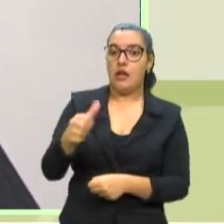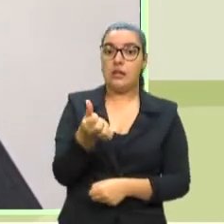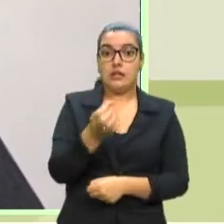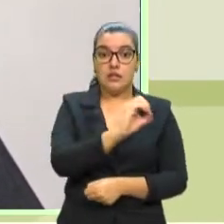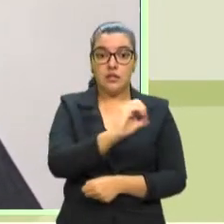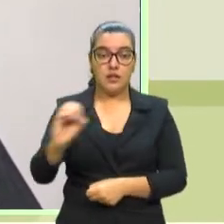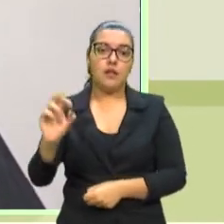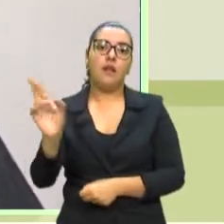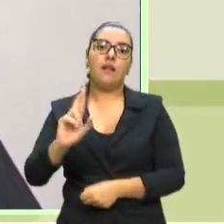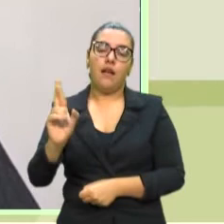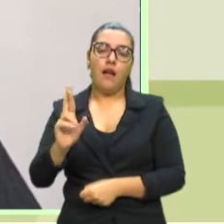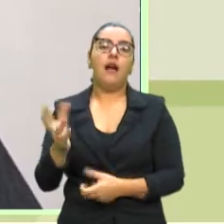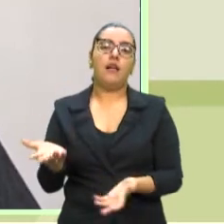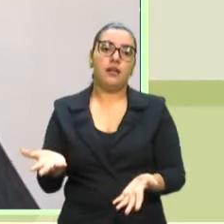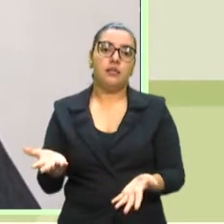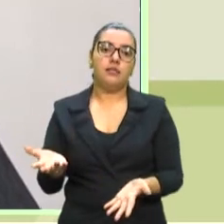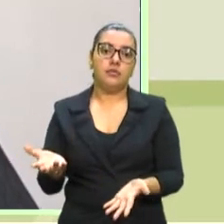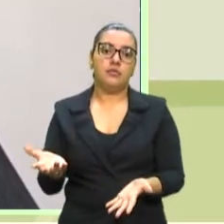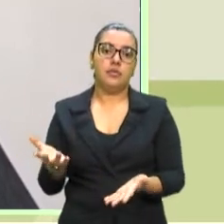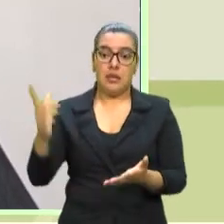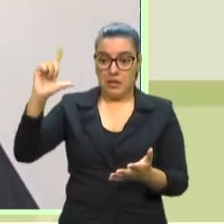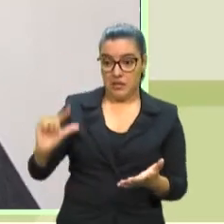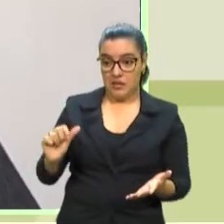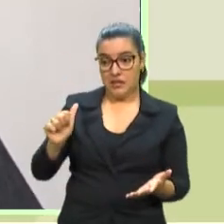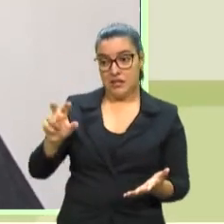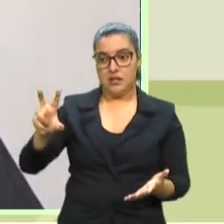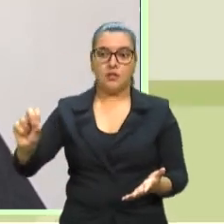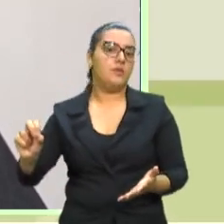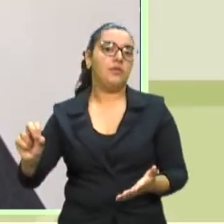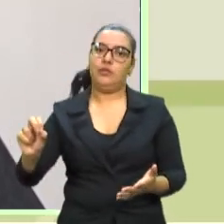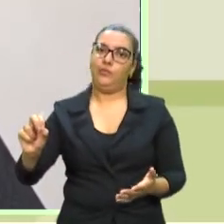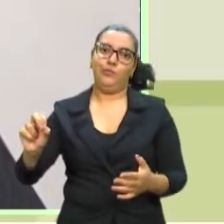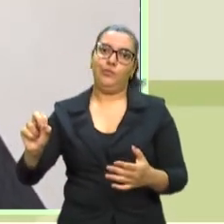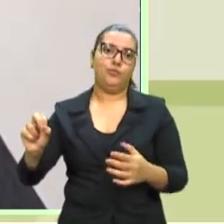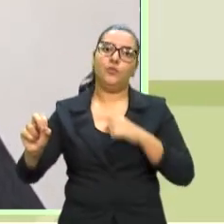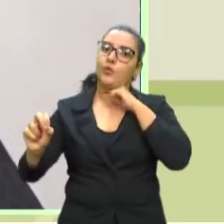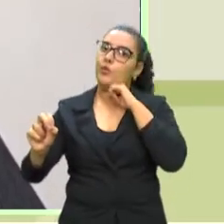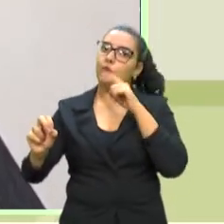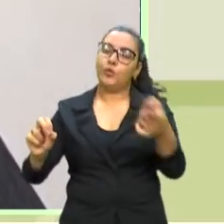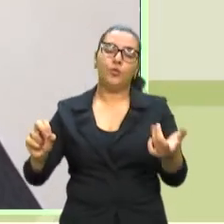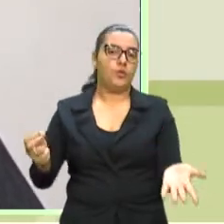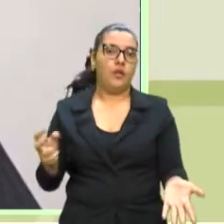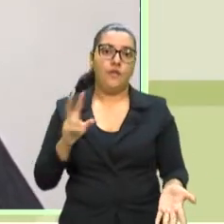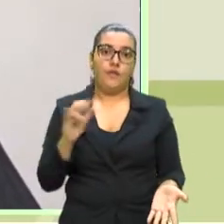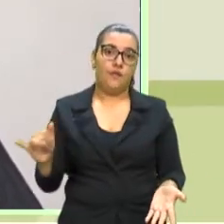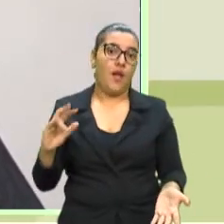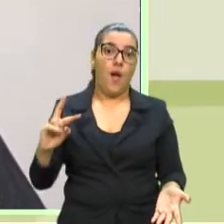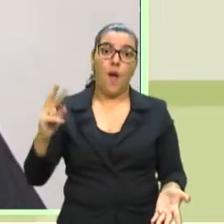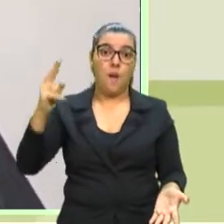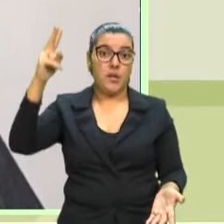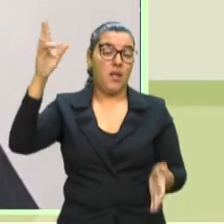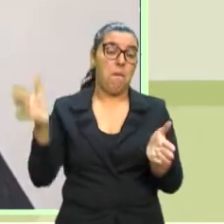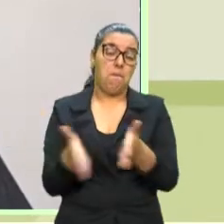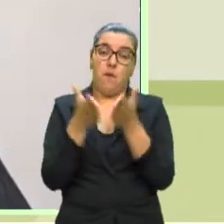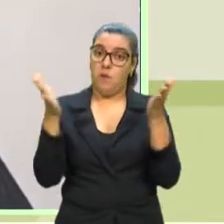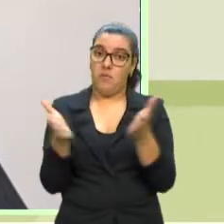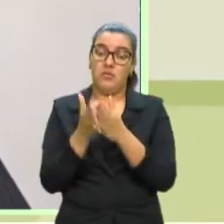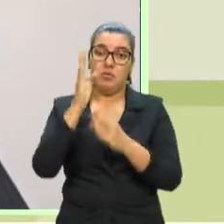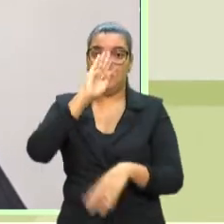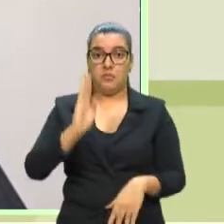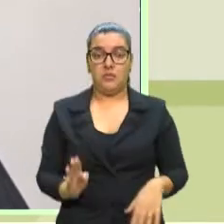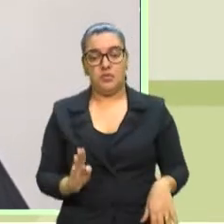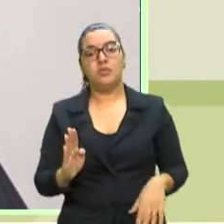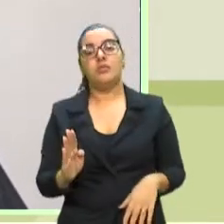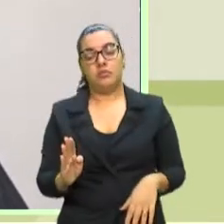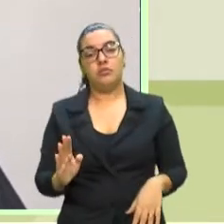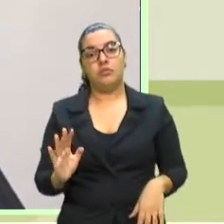600, baixar para 150, e isso vai cada vez mais aumentar a pobreza no Brasil e,